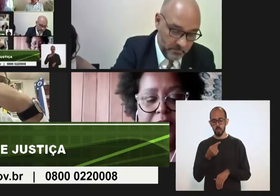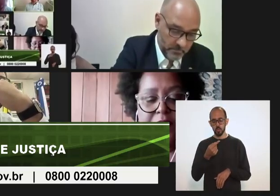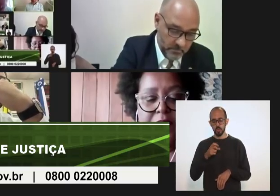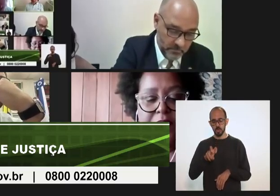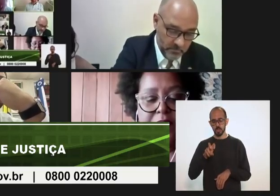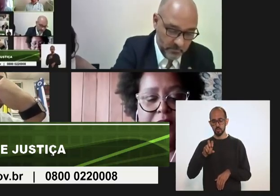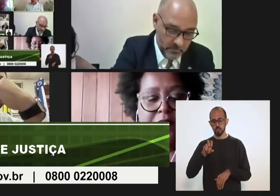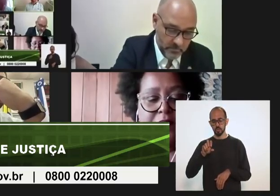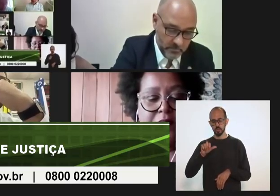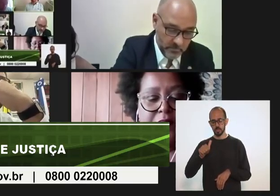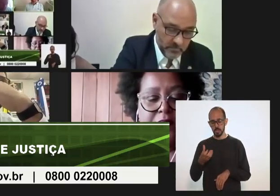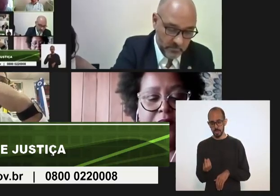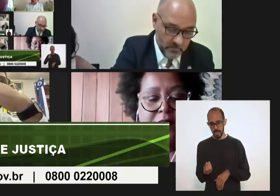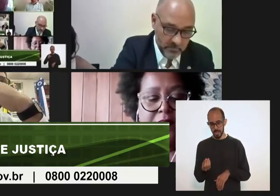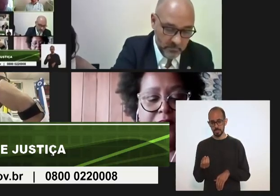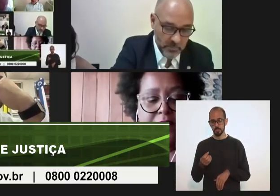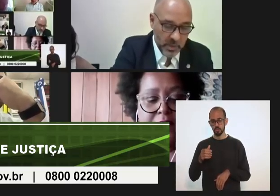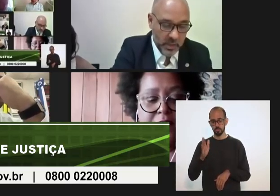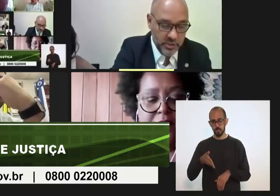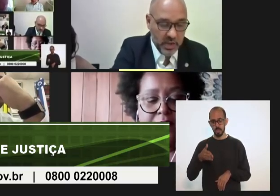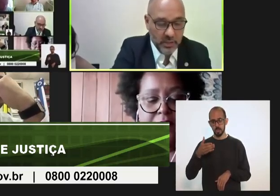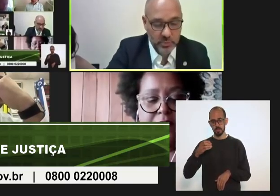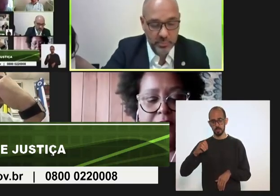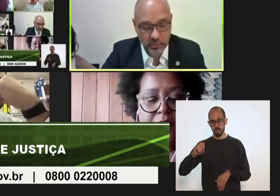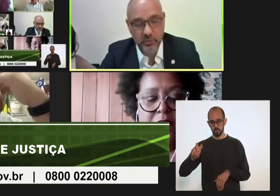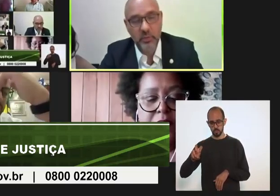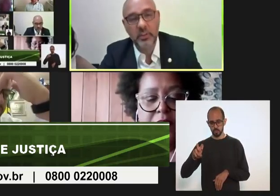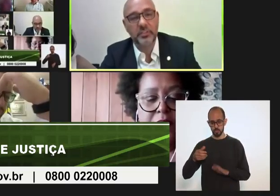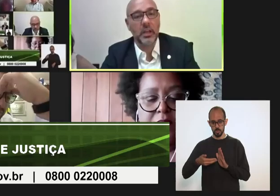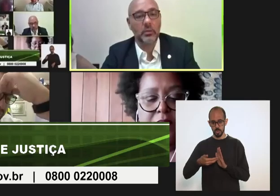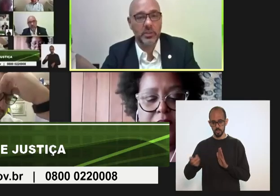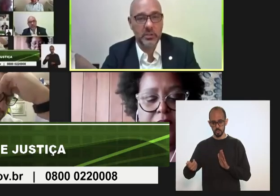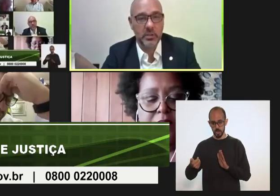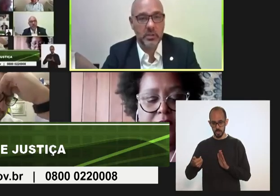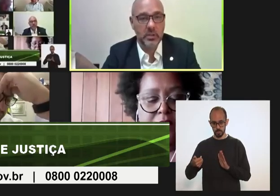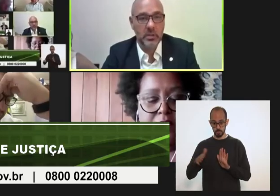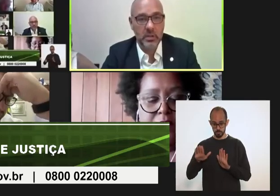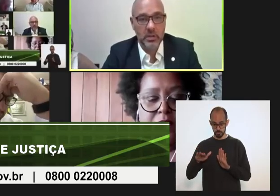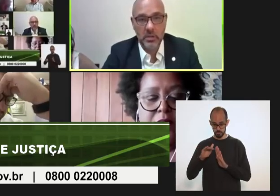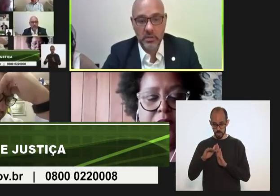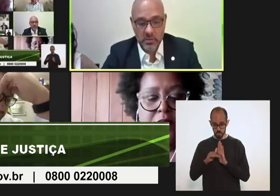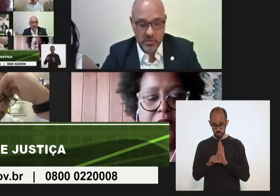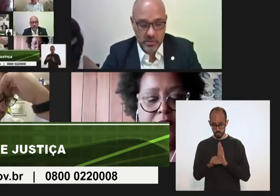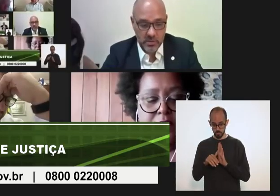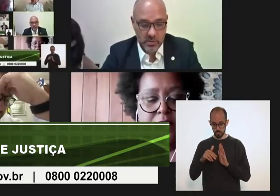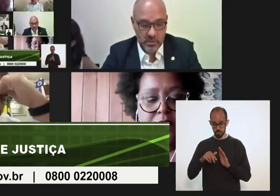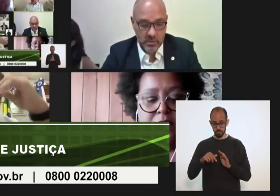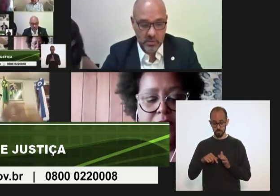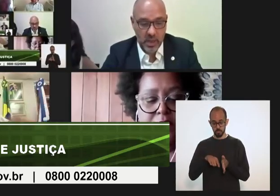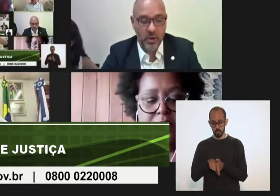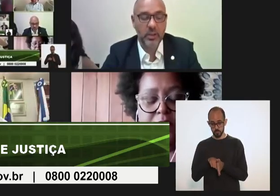verificasse que, no meu entendimento, esse projeto poderia estar prejudicado pela Lei